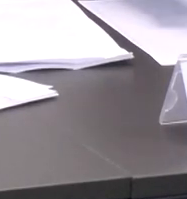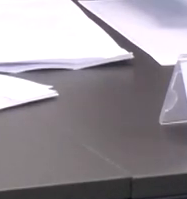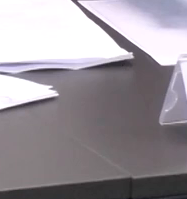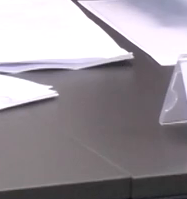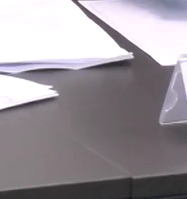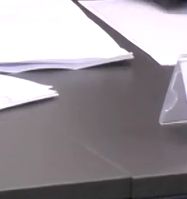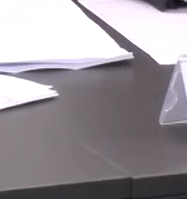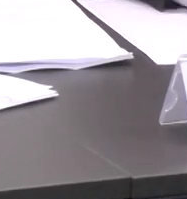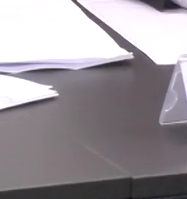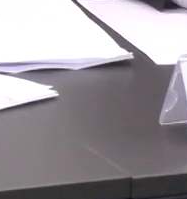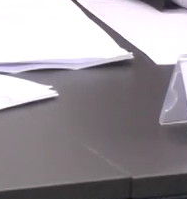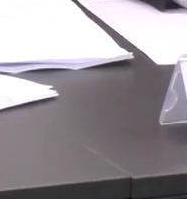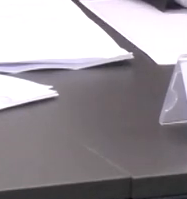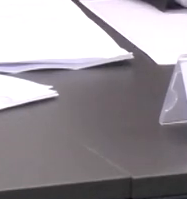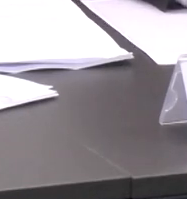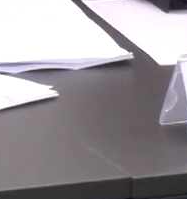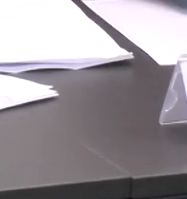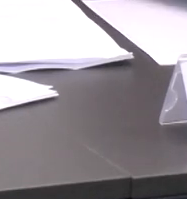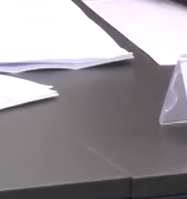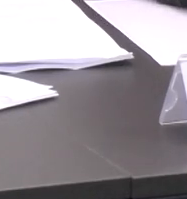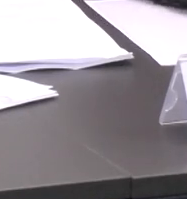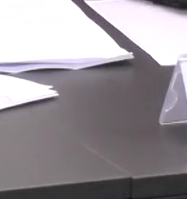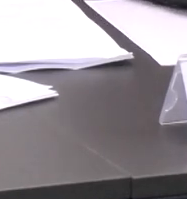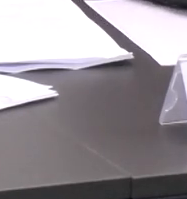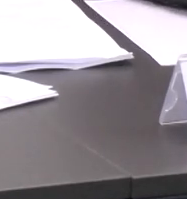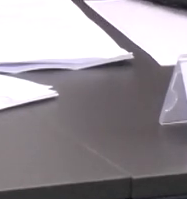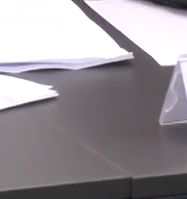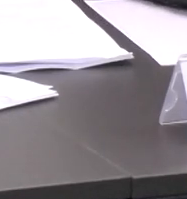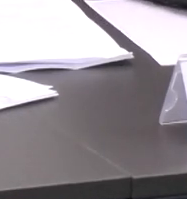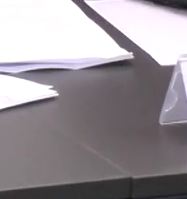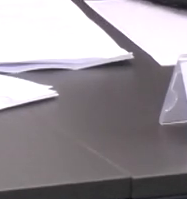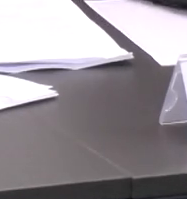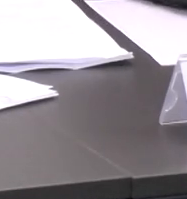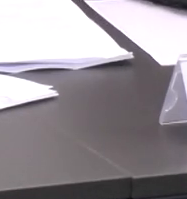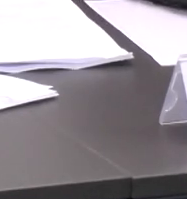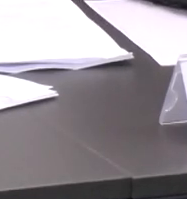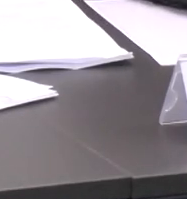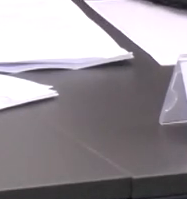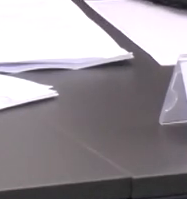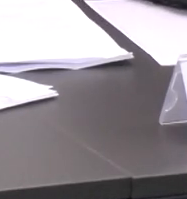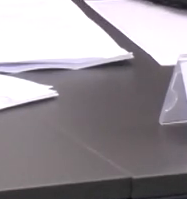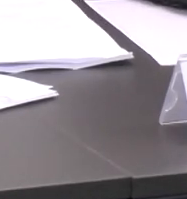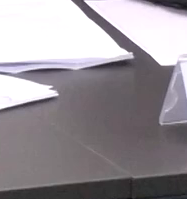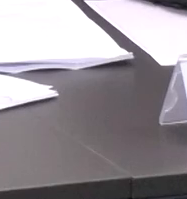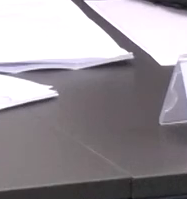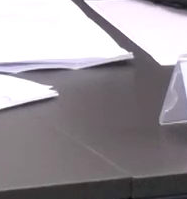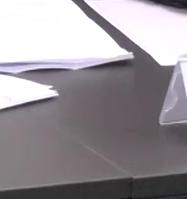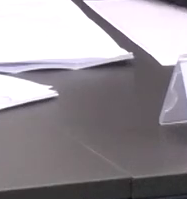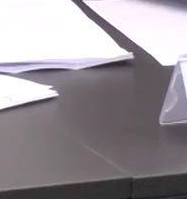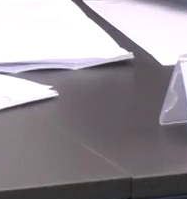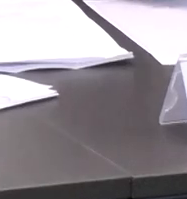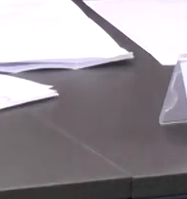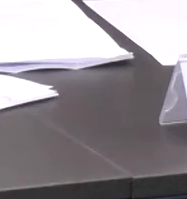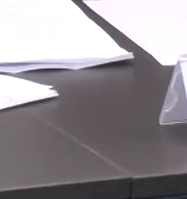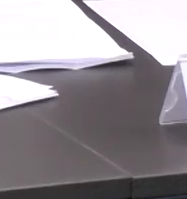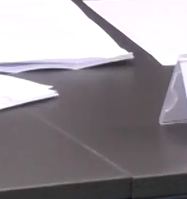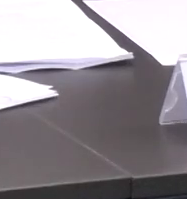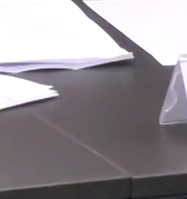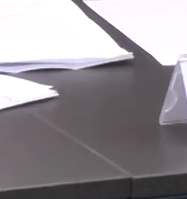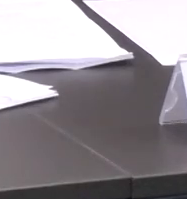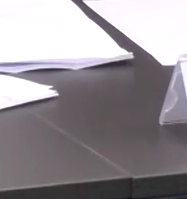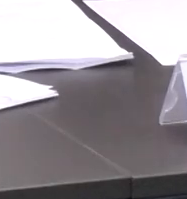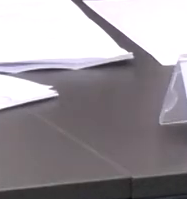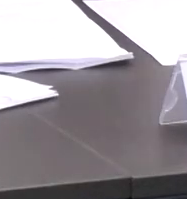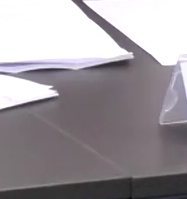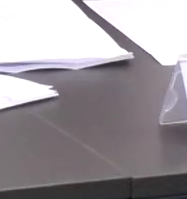das de algumas leis virem pra gente que é penal processual penal porque o rio o Brasil é muito grande e